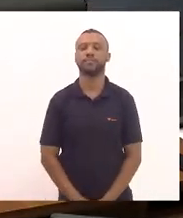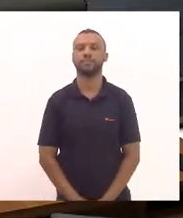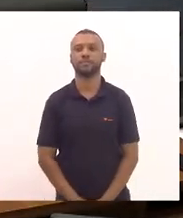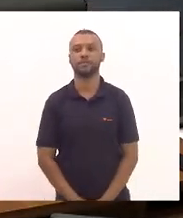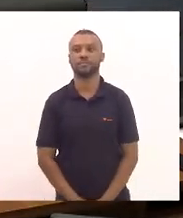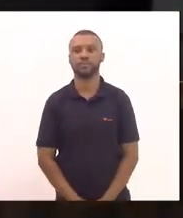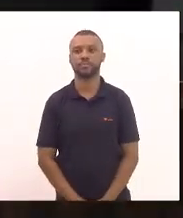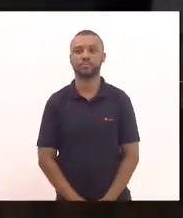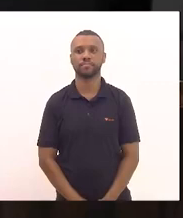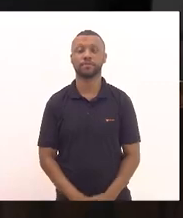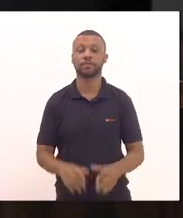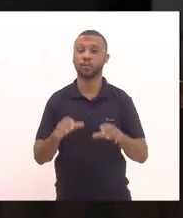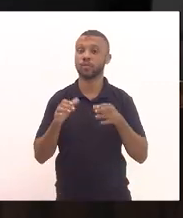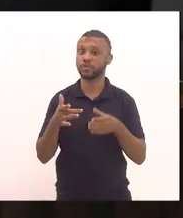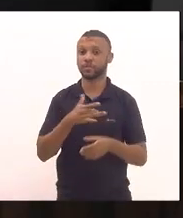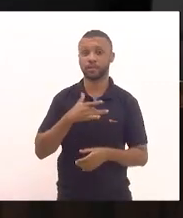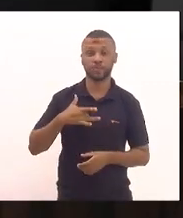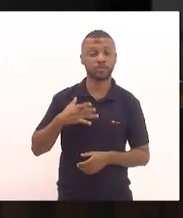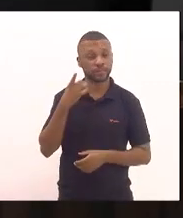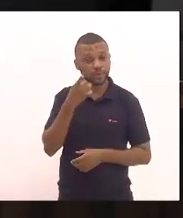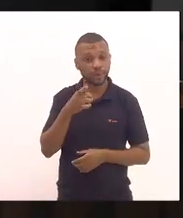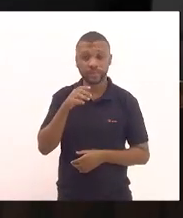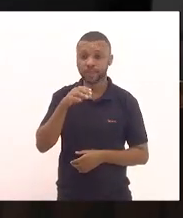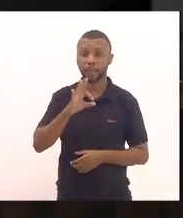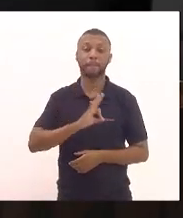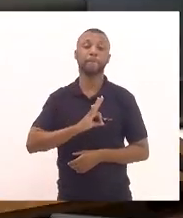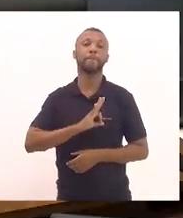Pela Comissão de Saúde, deputada Marta Rocha.